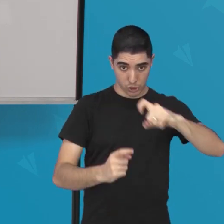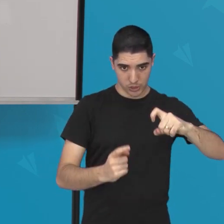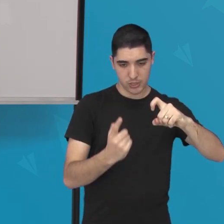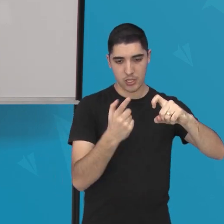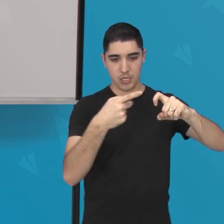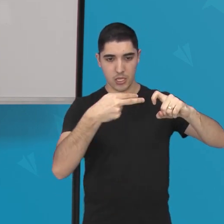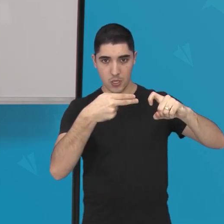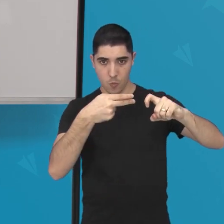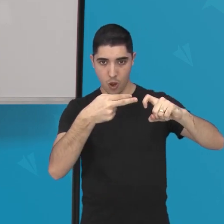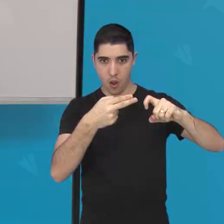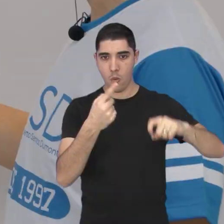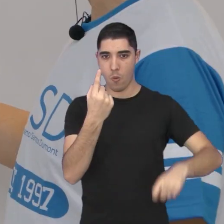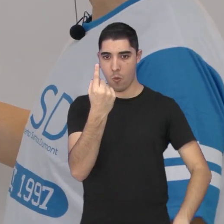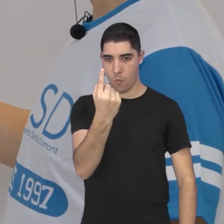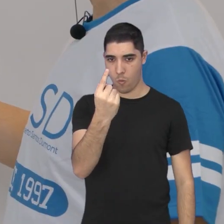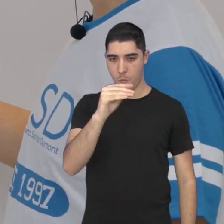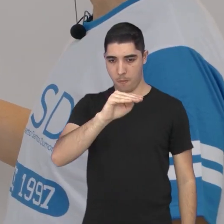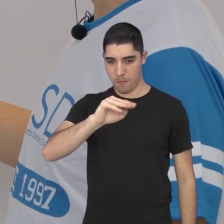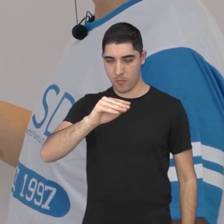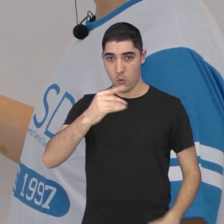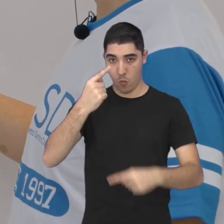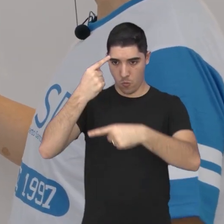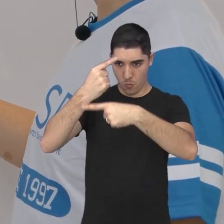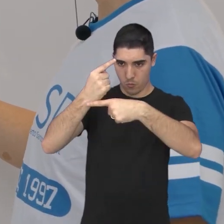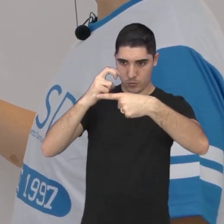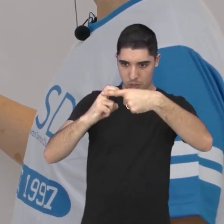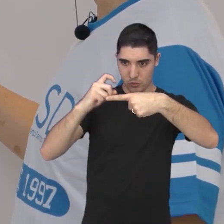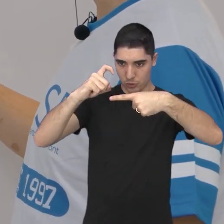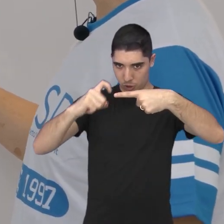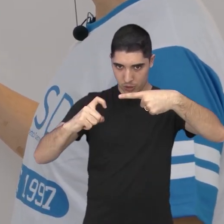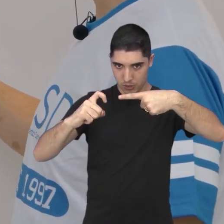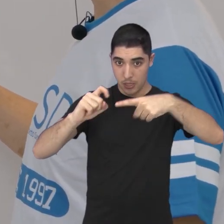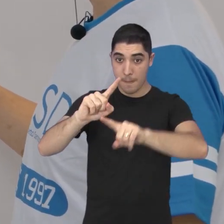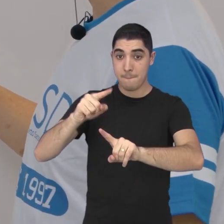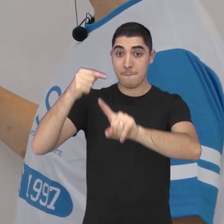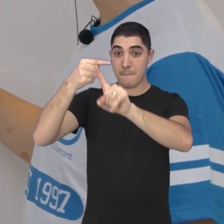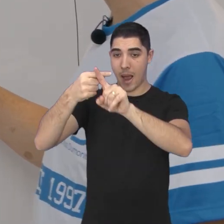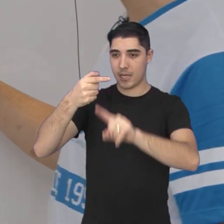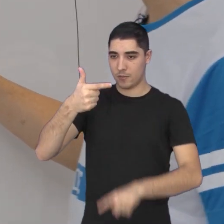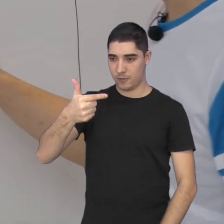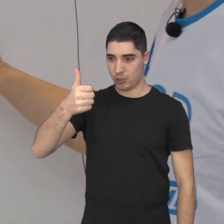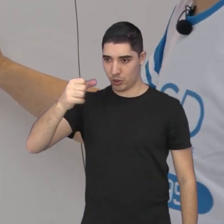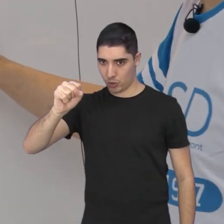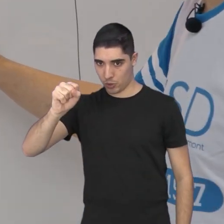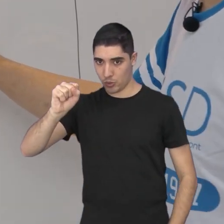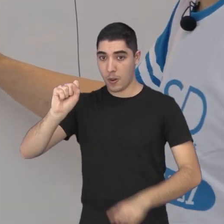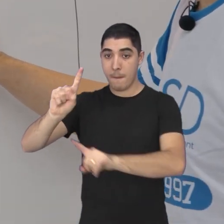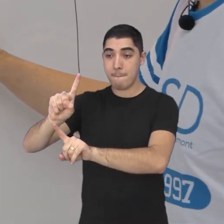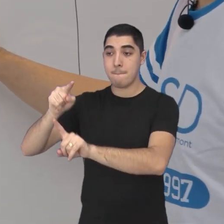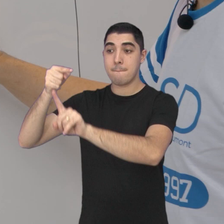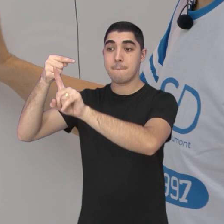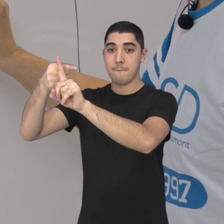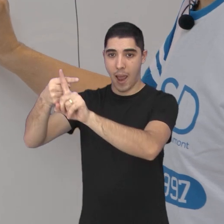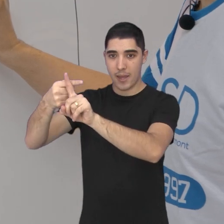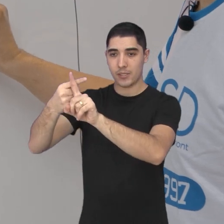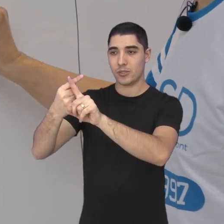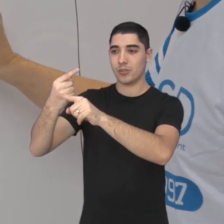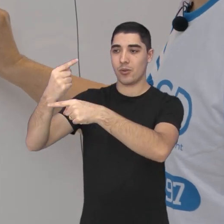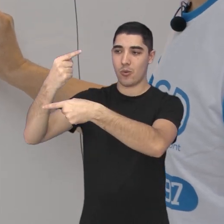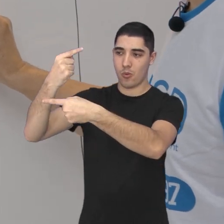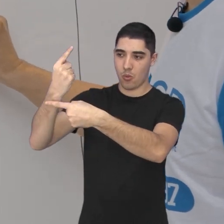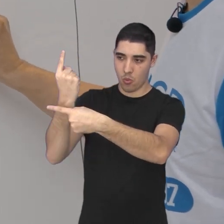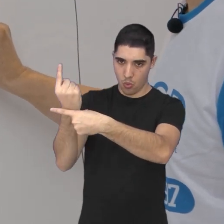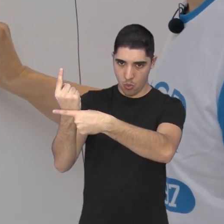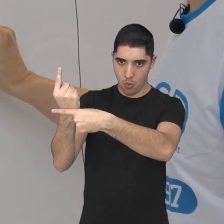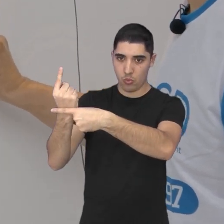x mais 28 litros mais 1/3